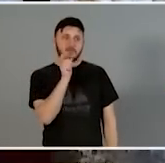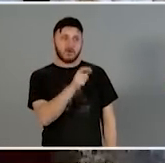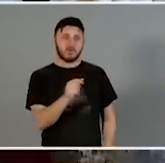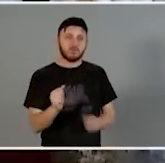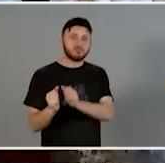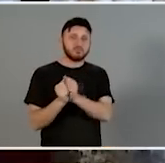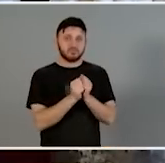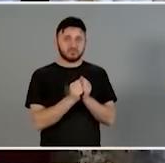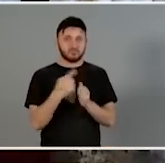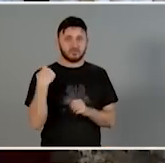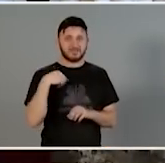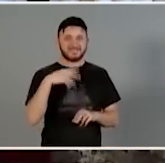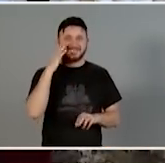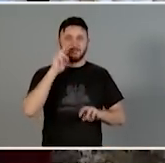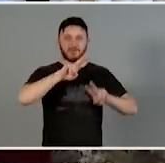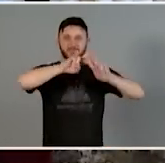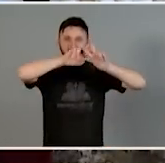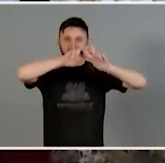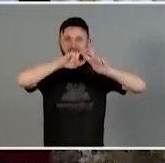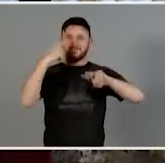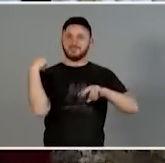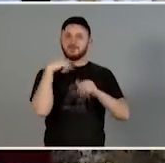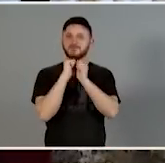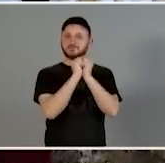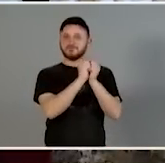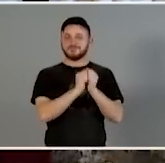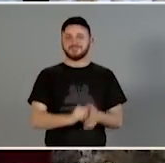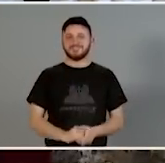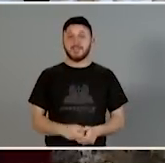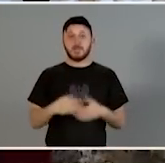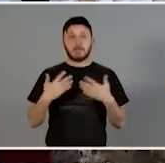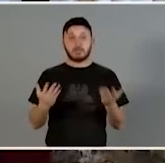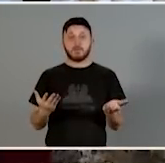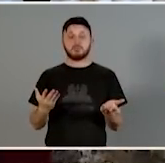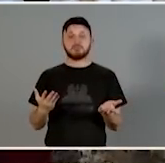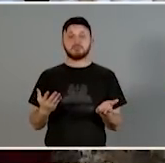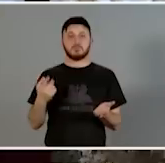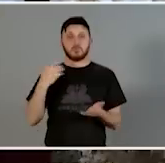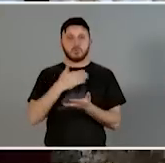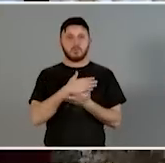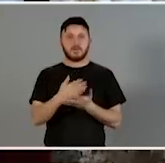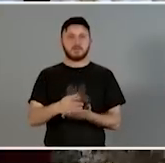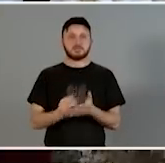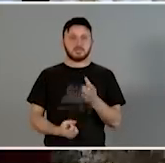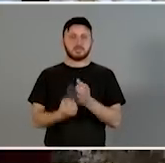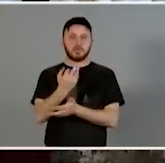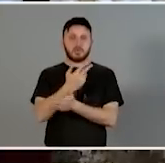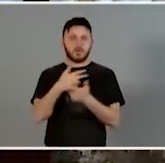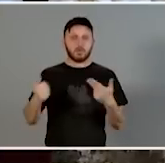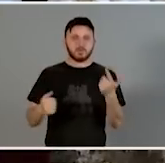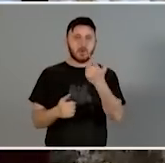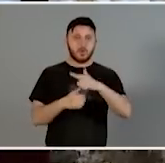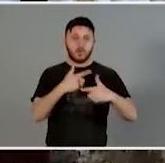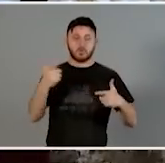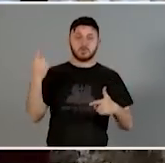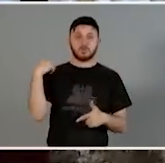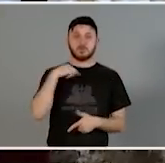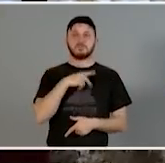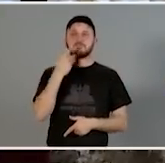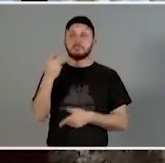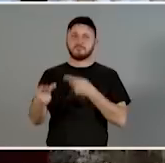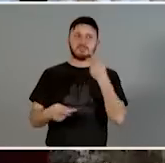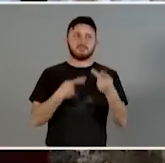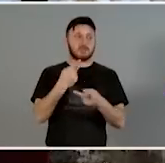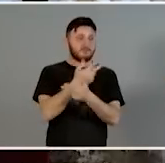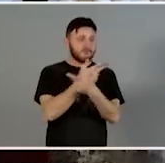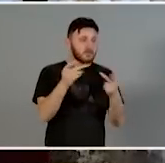hashtag, junto. Tamo junto. E vim, né? E aí começa, cria uma coisa, cria outra, vamos fazendo uma coisa, vamos fazendo outra.